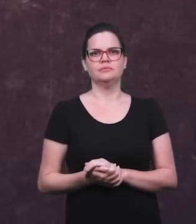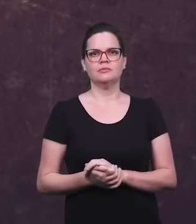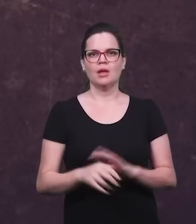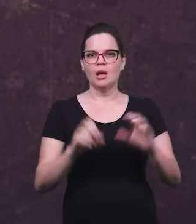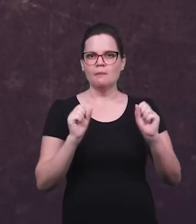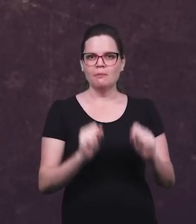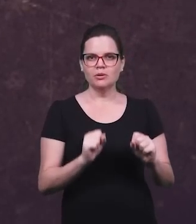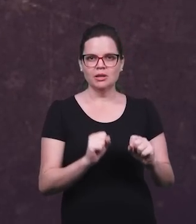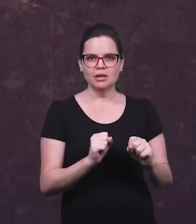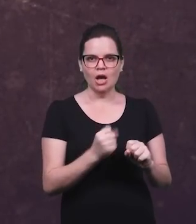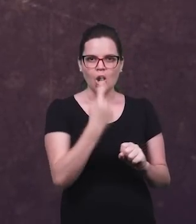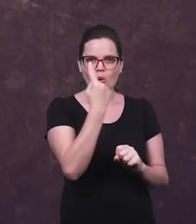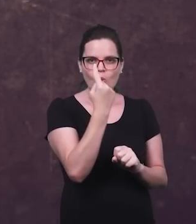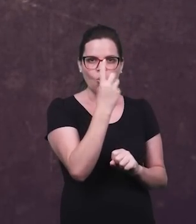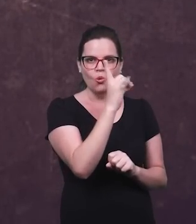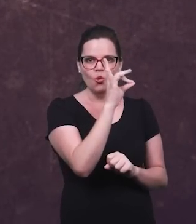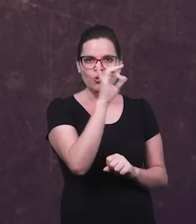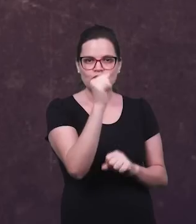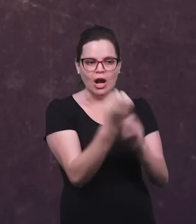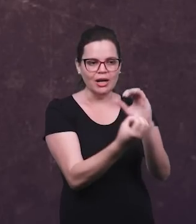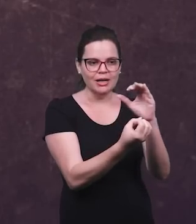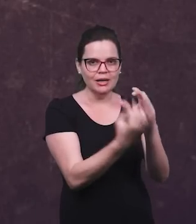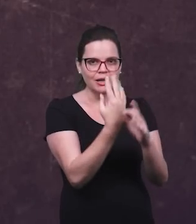em um dia? Isaías